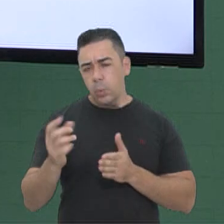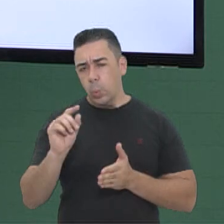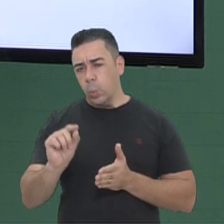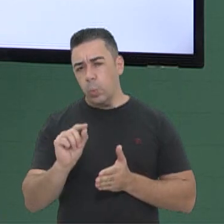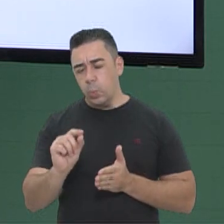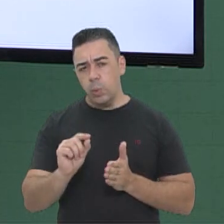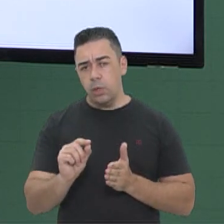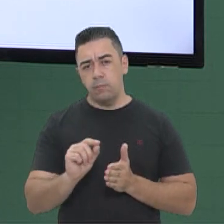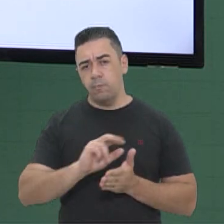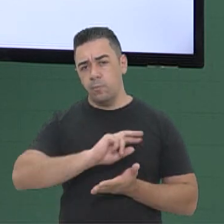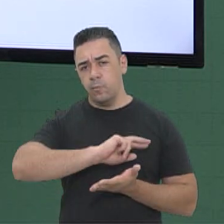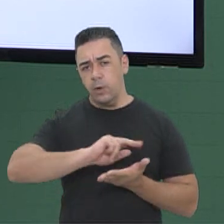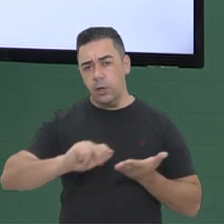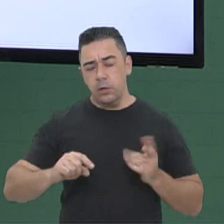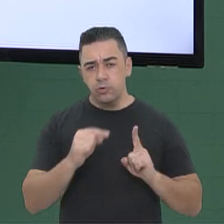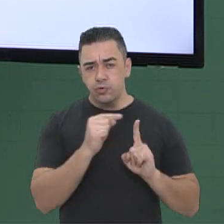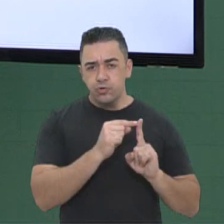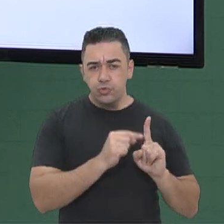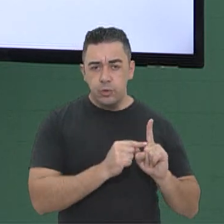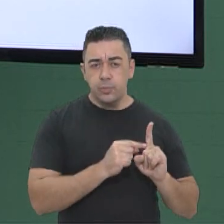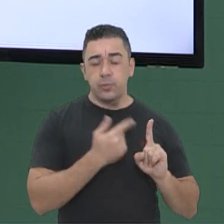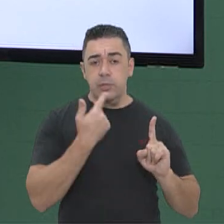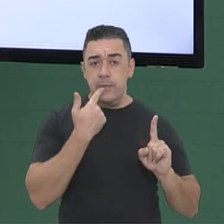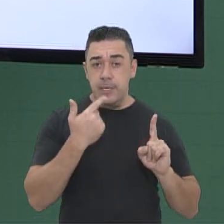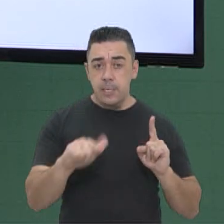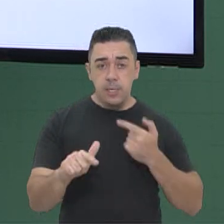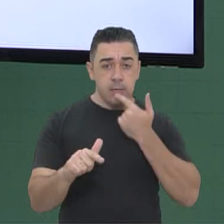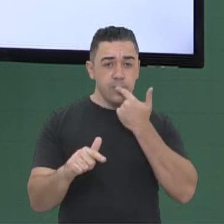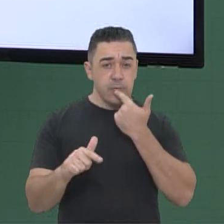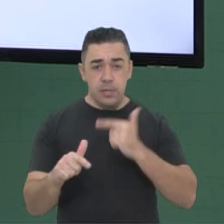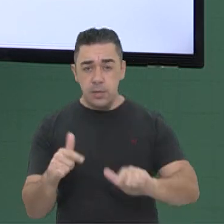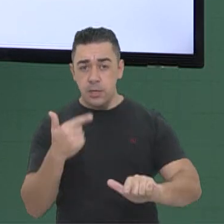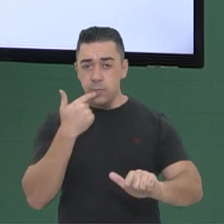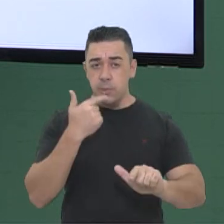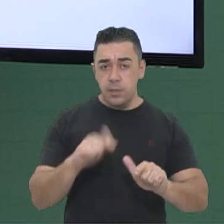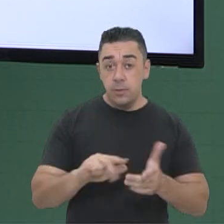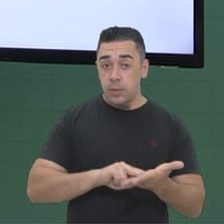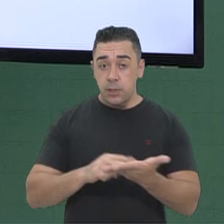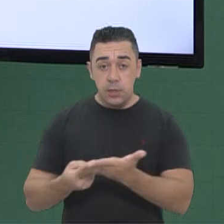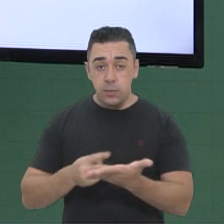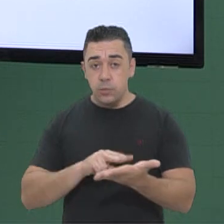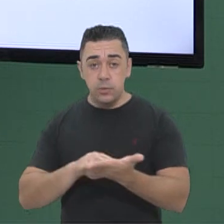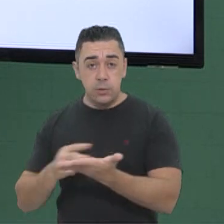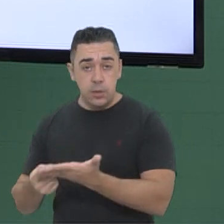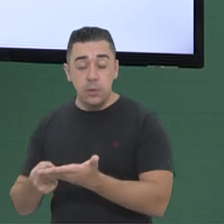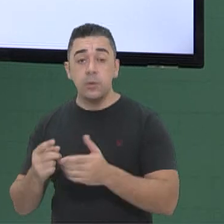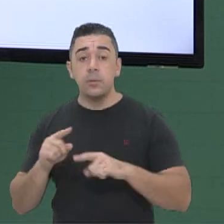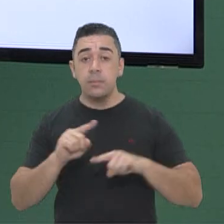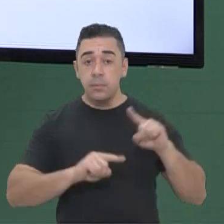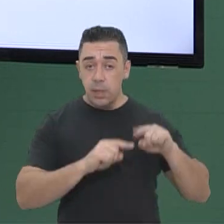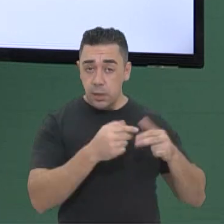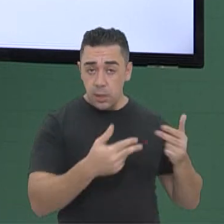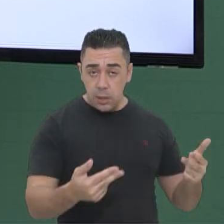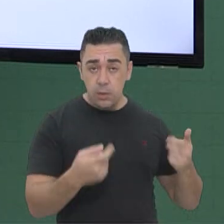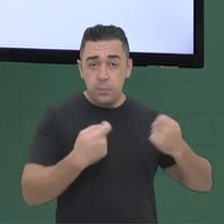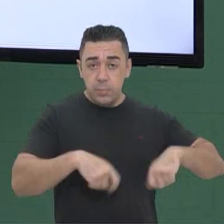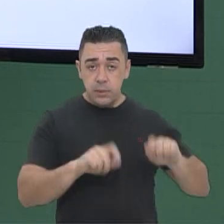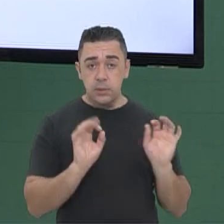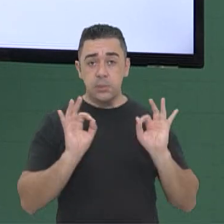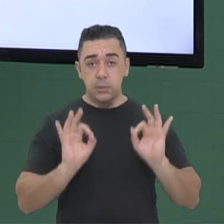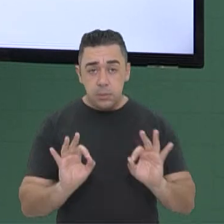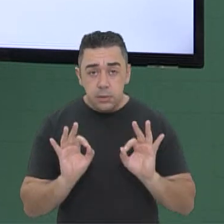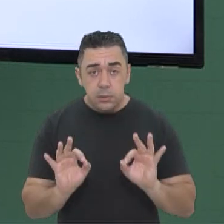vários tipos de línguas e traduções, e esse material tem que estar adequado para